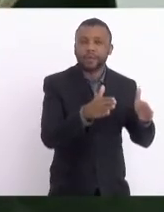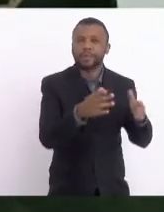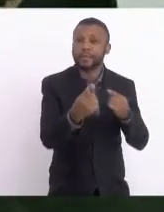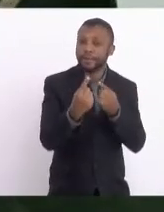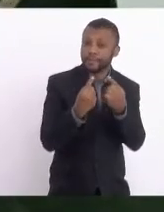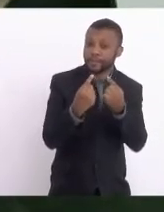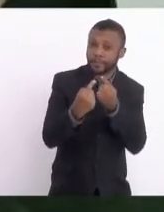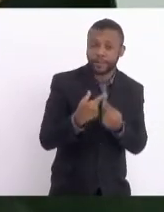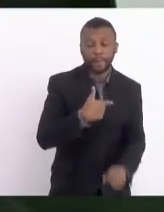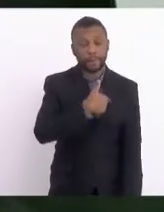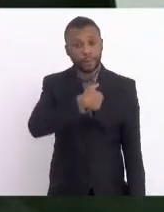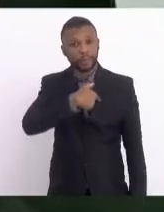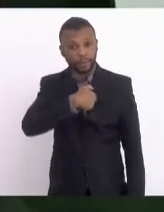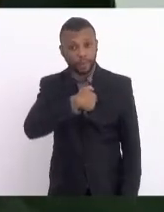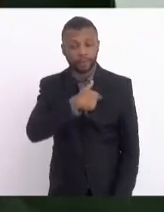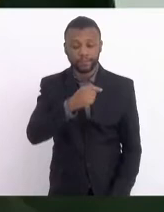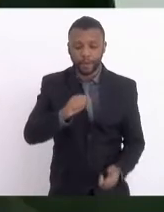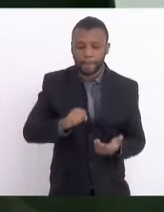direção ao mar.